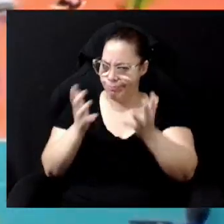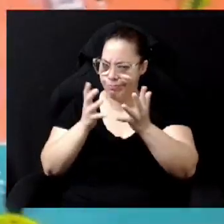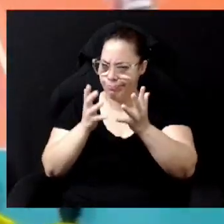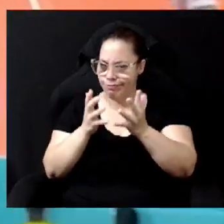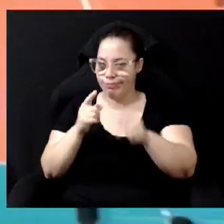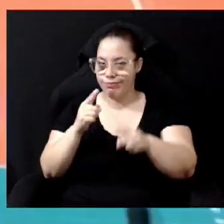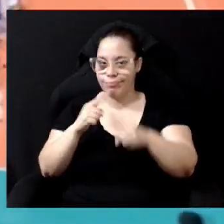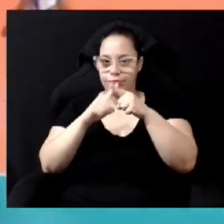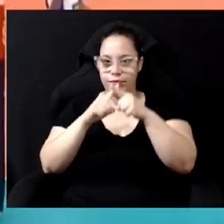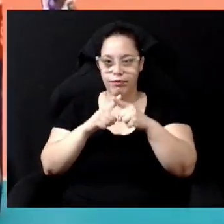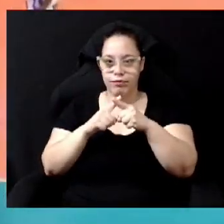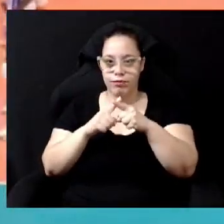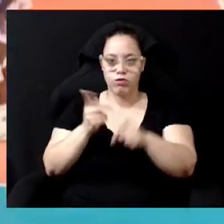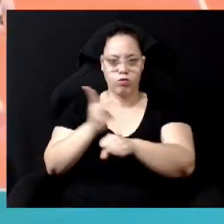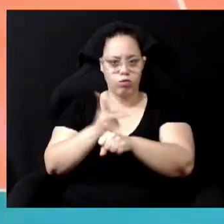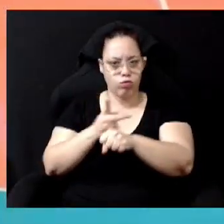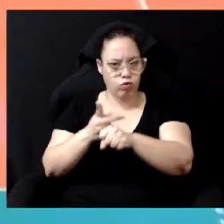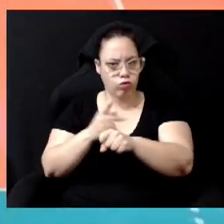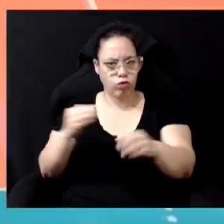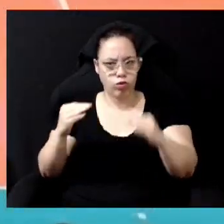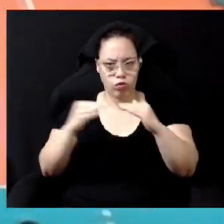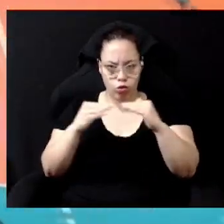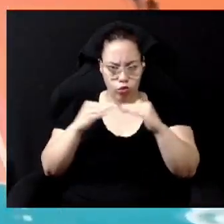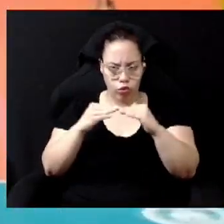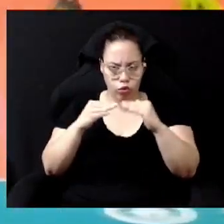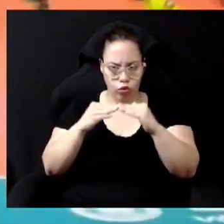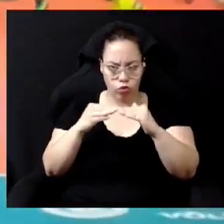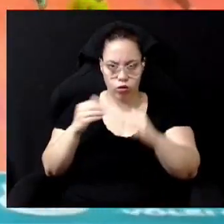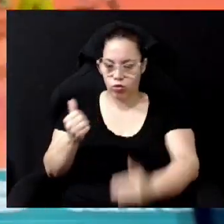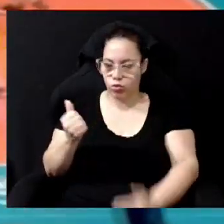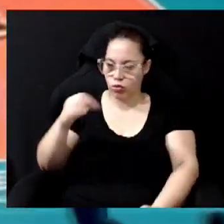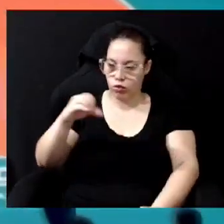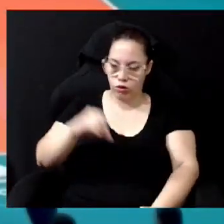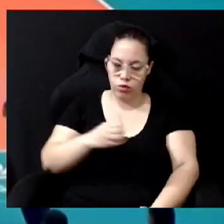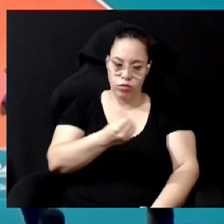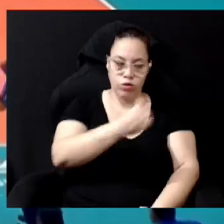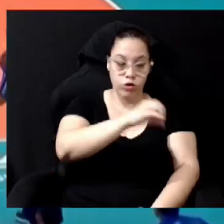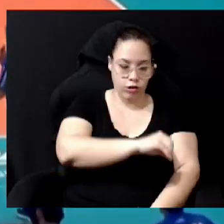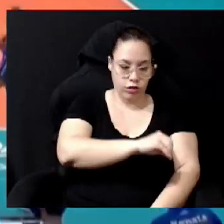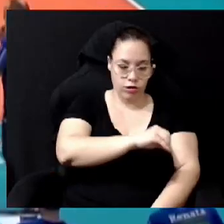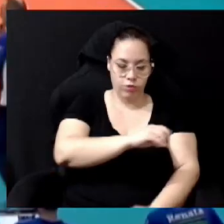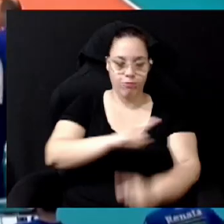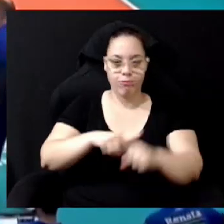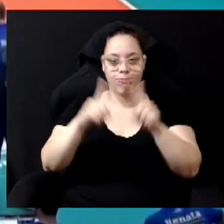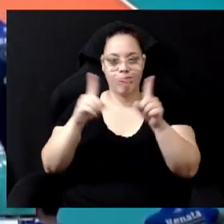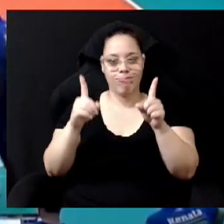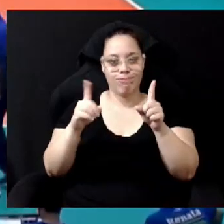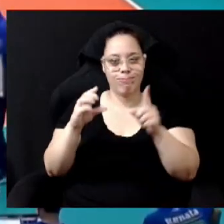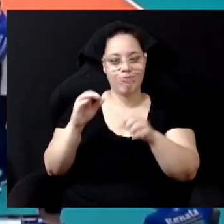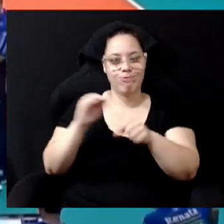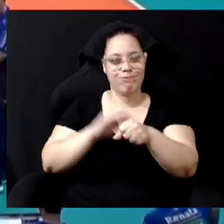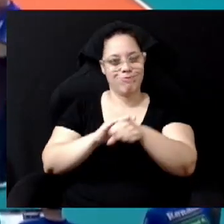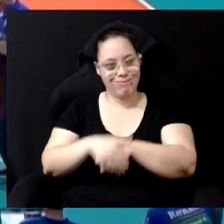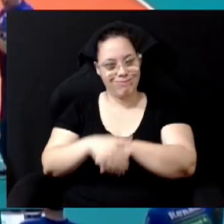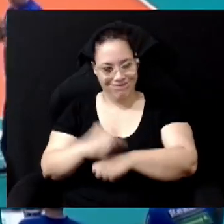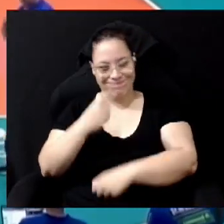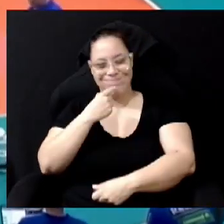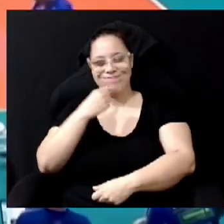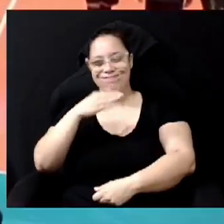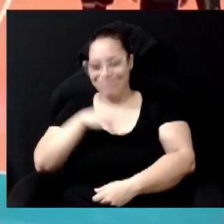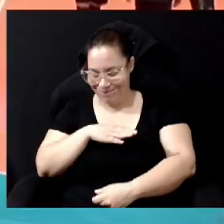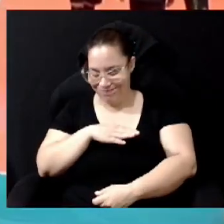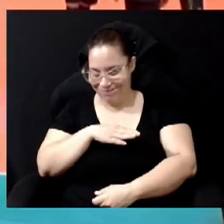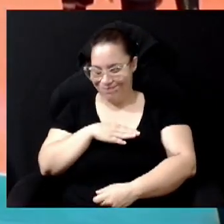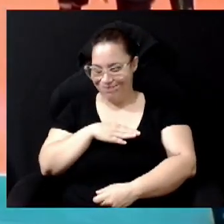foi buscar empatando o duelo em 19-19. Mas era a noite dos comandados de Horácio de Léo